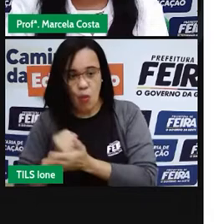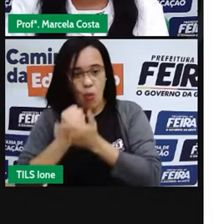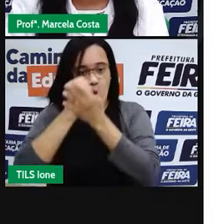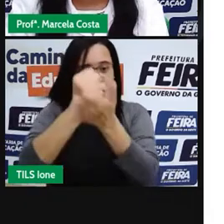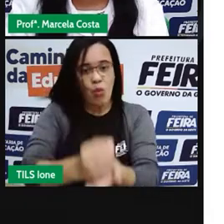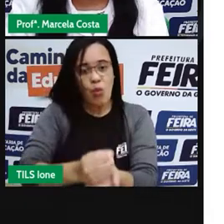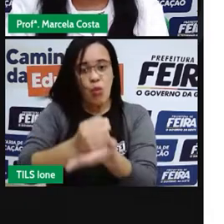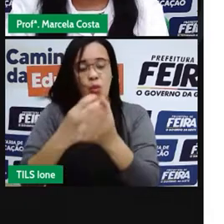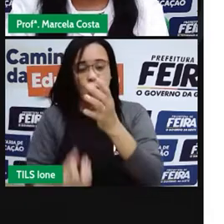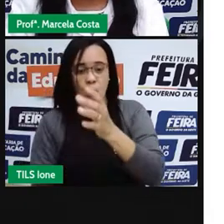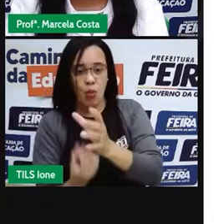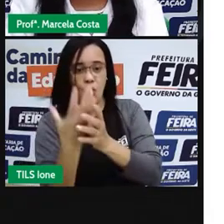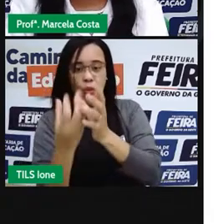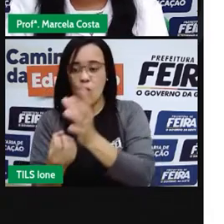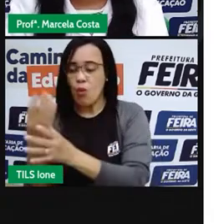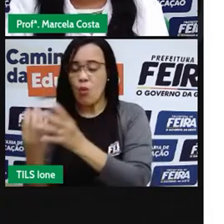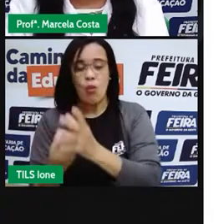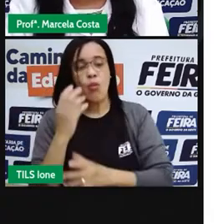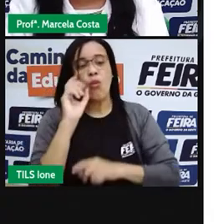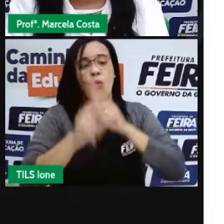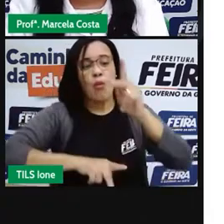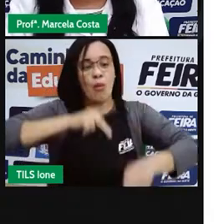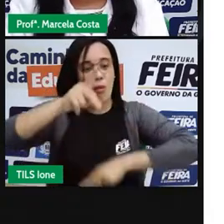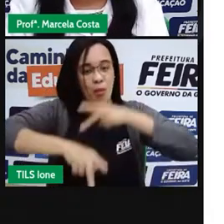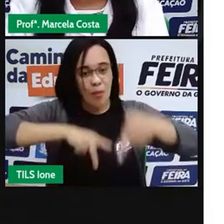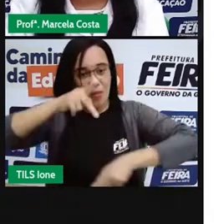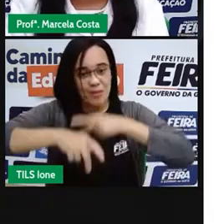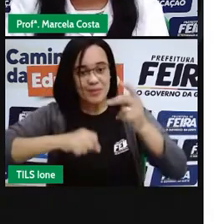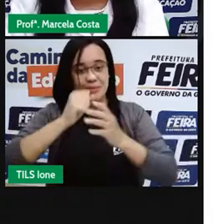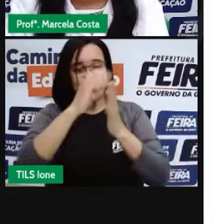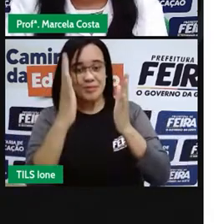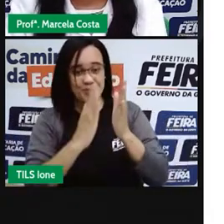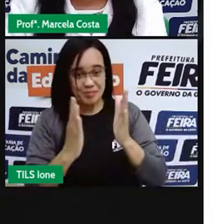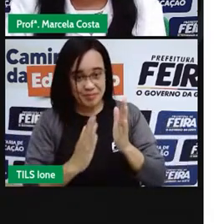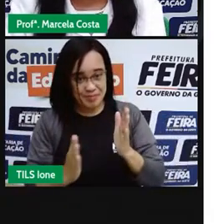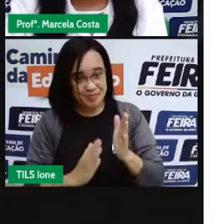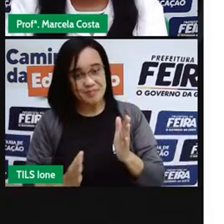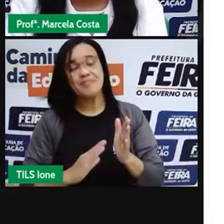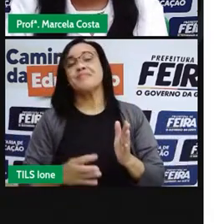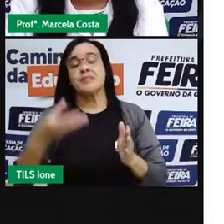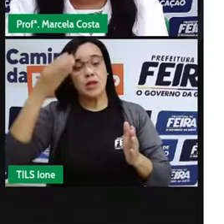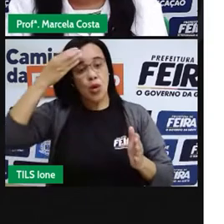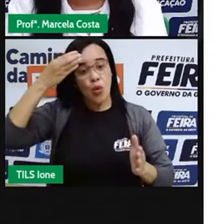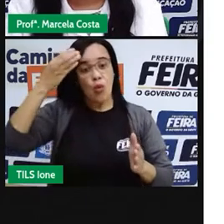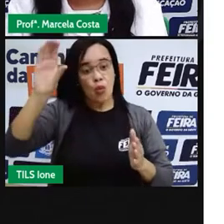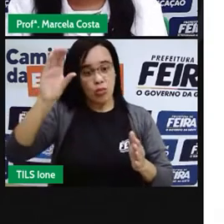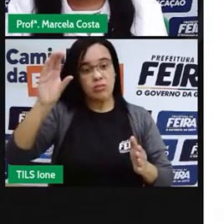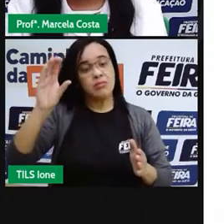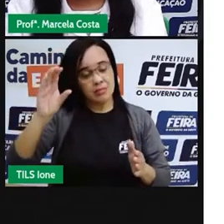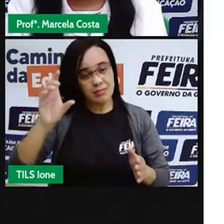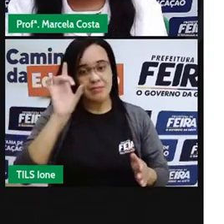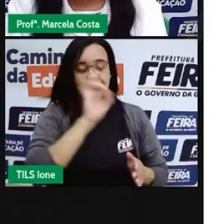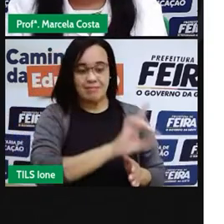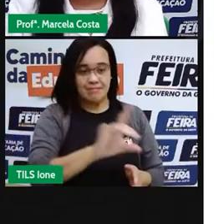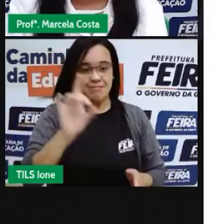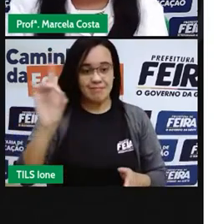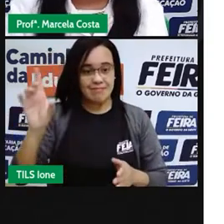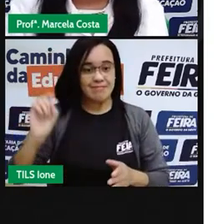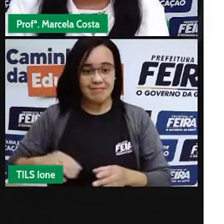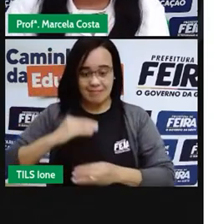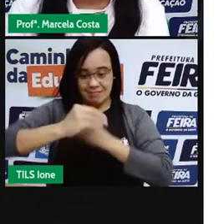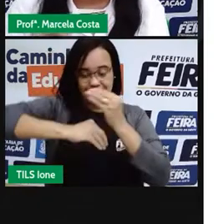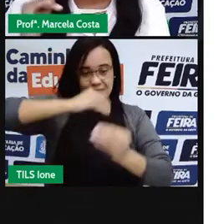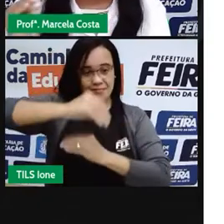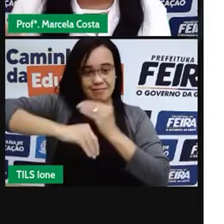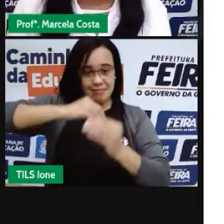a formação do povo brasileiro? Pois é, então, né, a cultura do nosso país